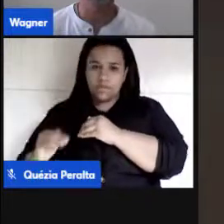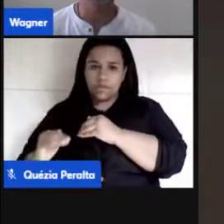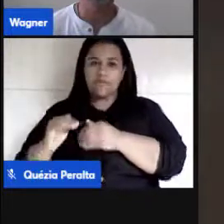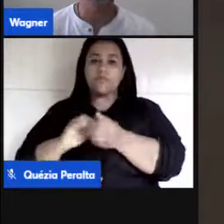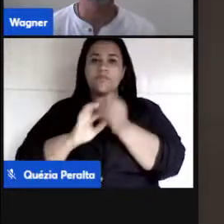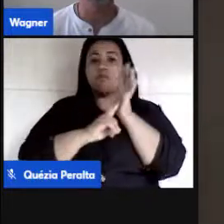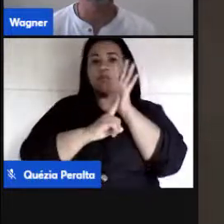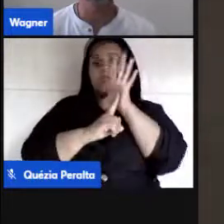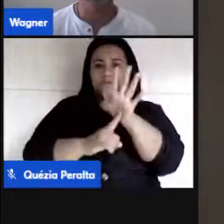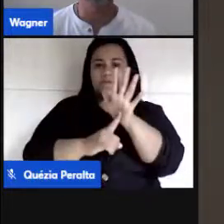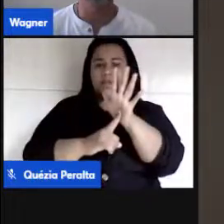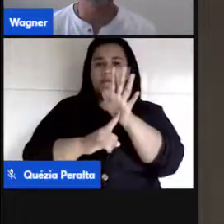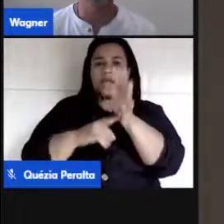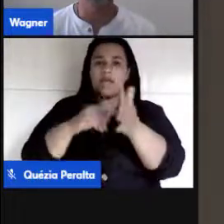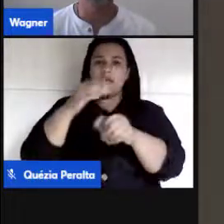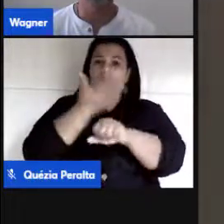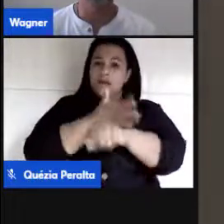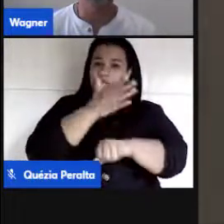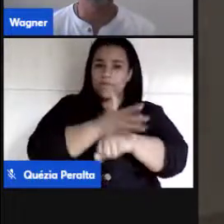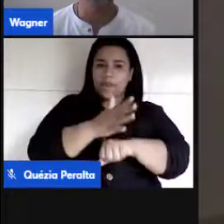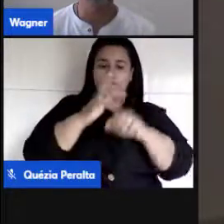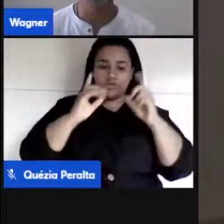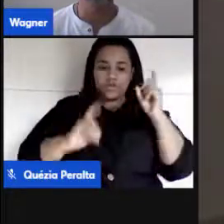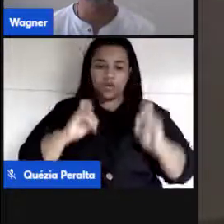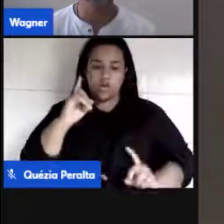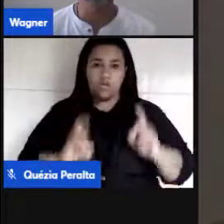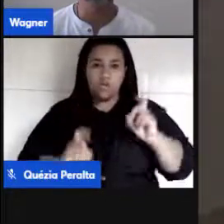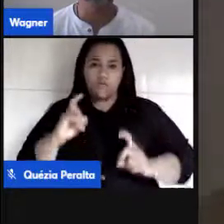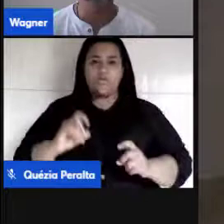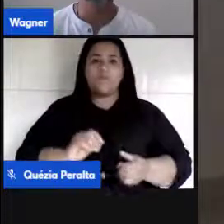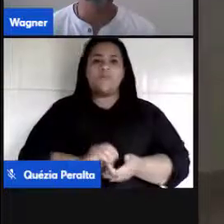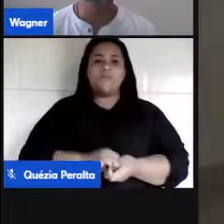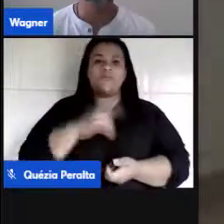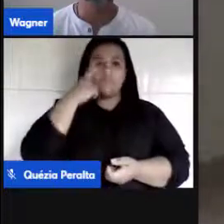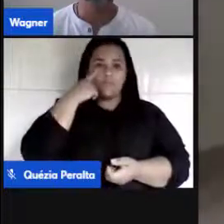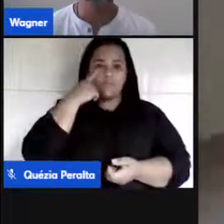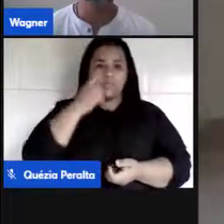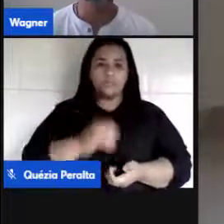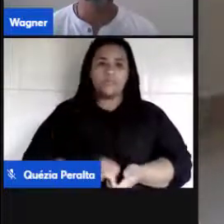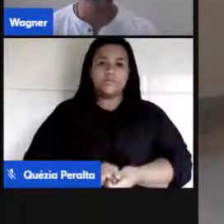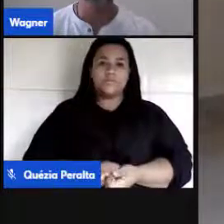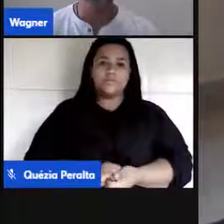prática corporal dos movimentos. Vamos, Maria?